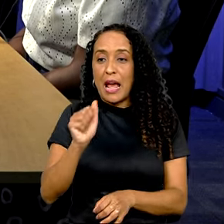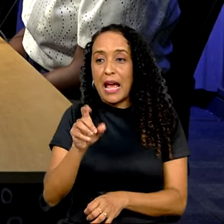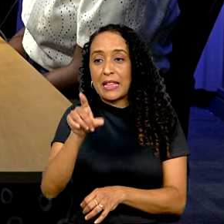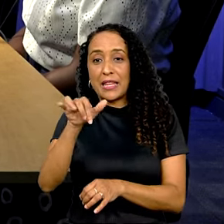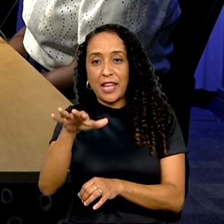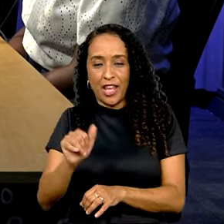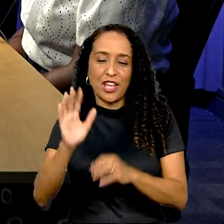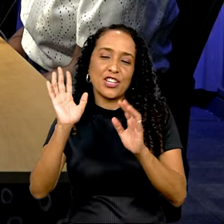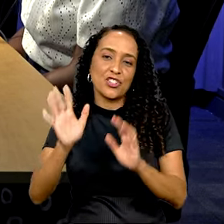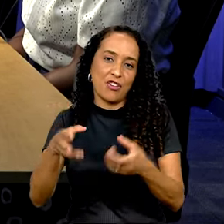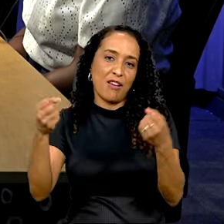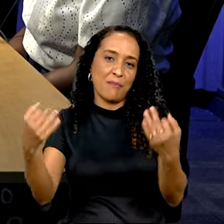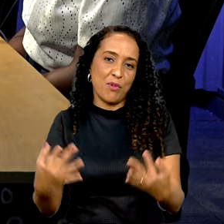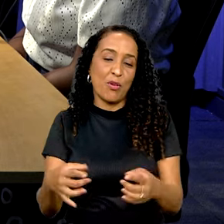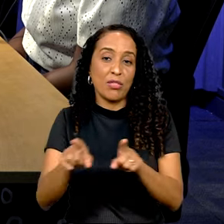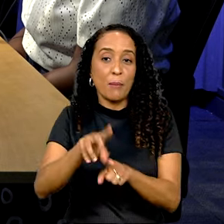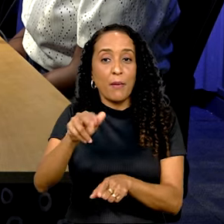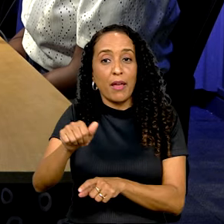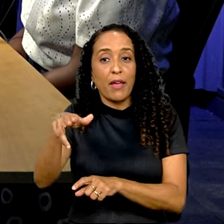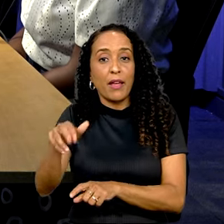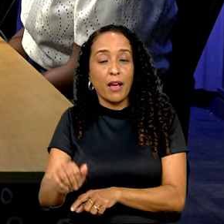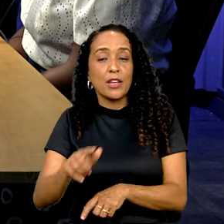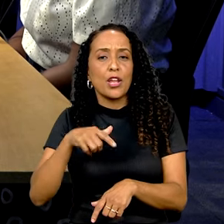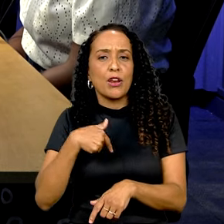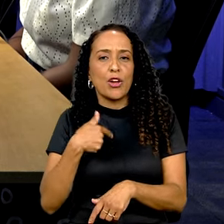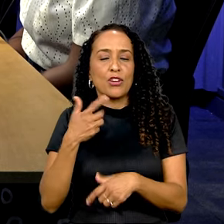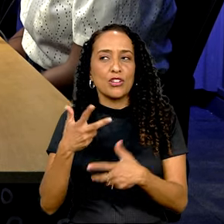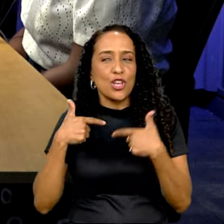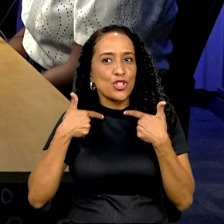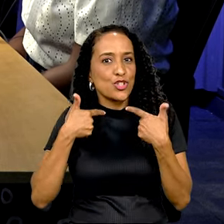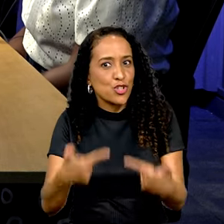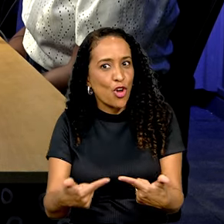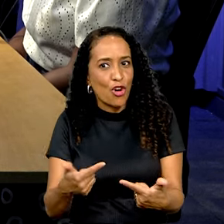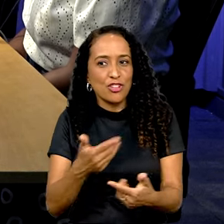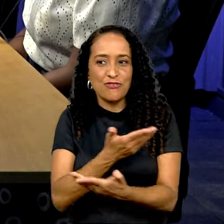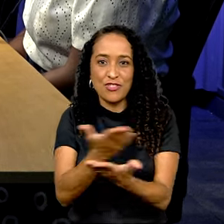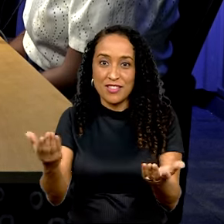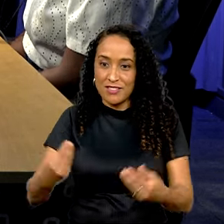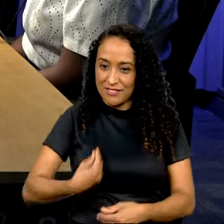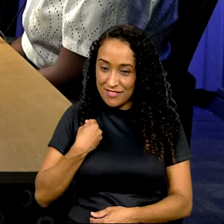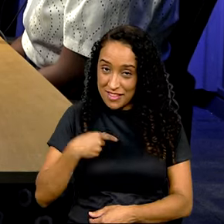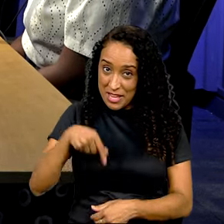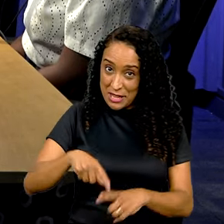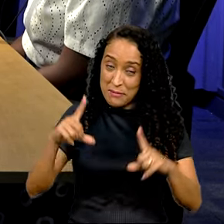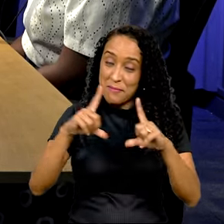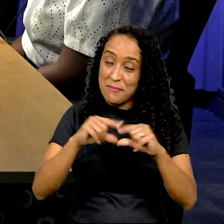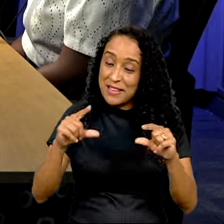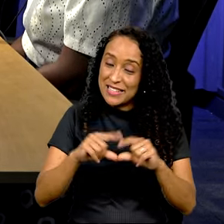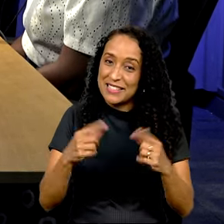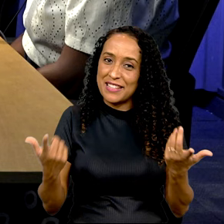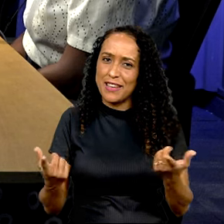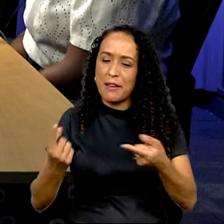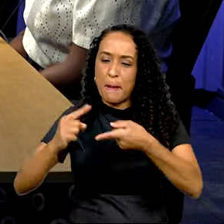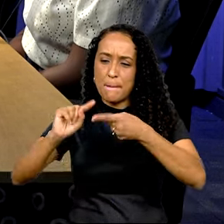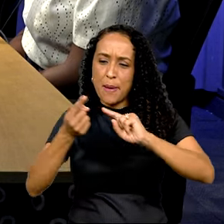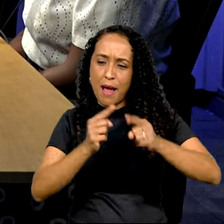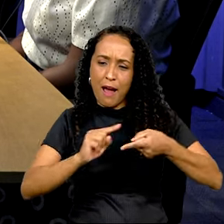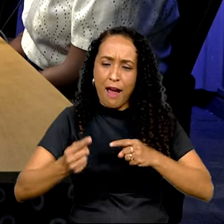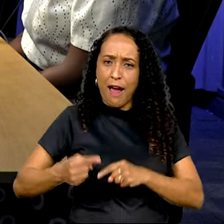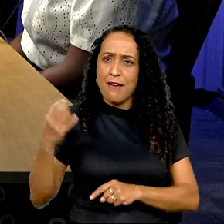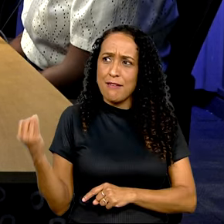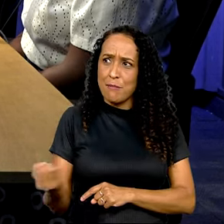tocou e e a Ana também a gente deu maior sorte de ter vocês aqui em Brasília num debate